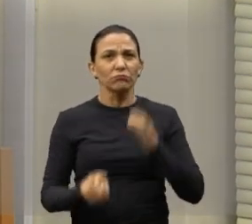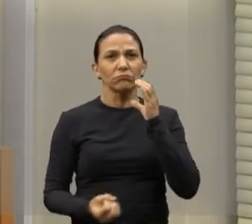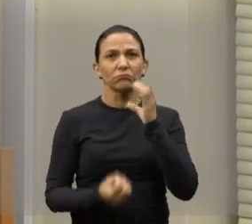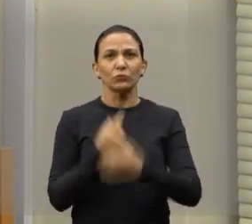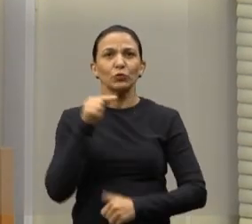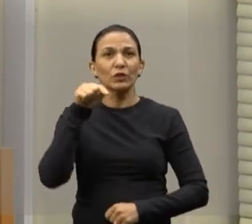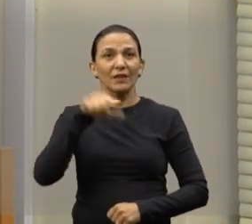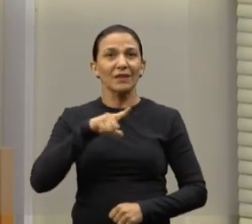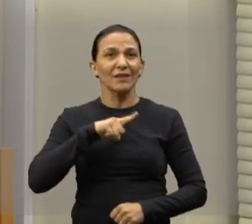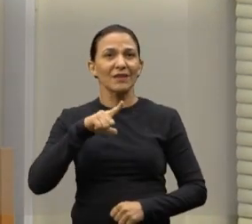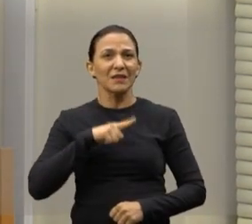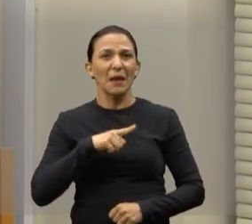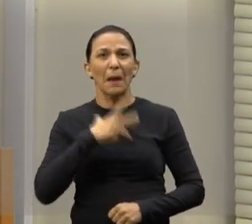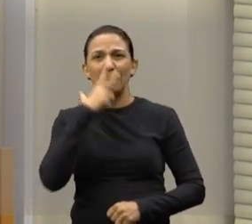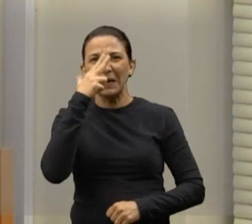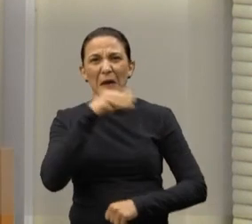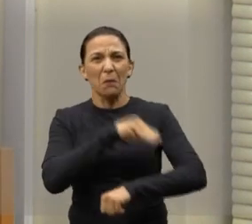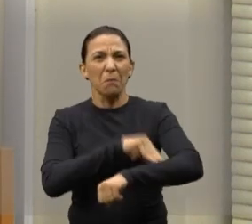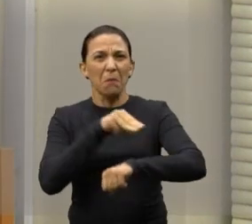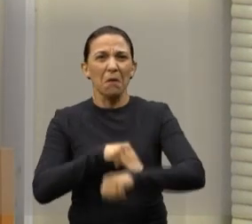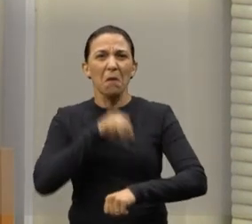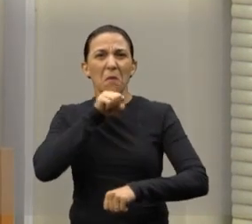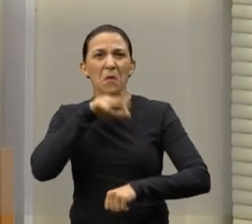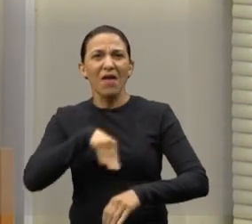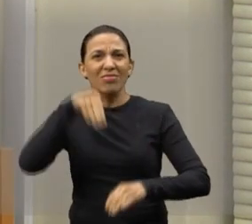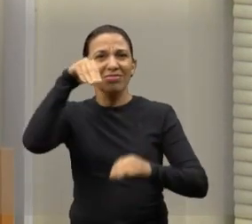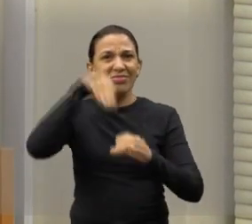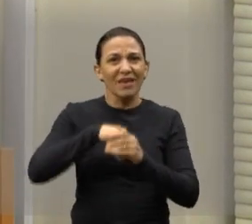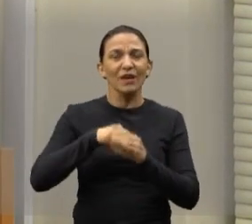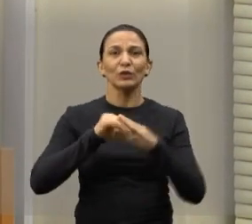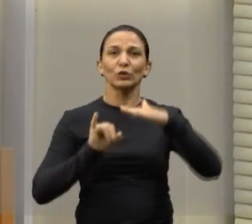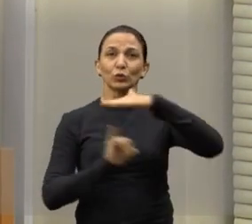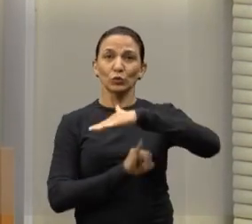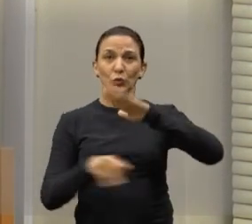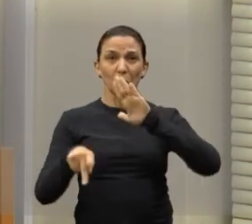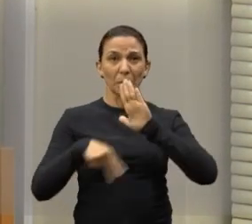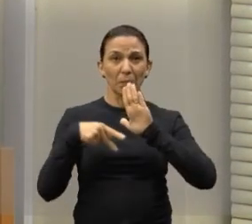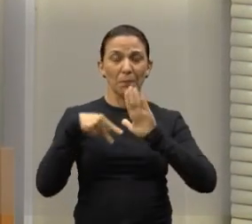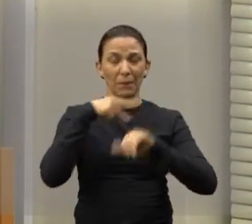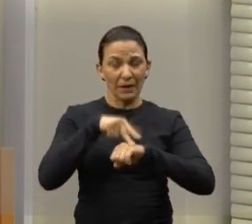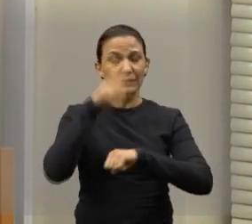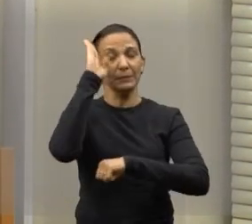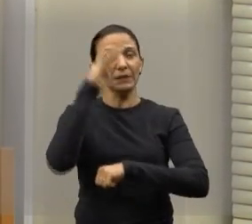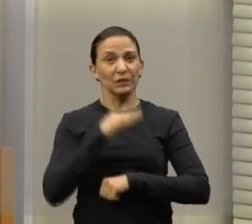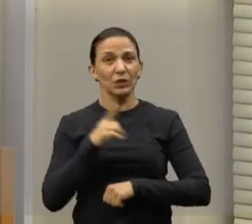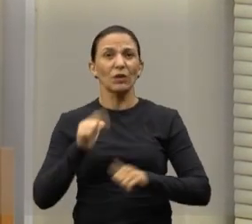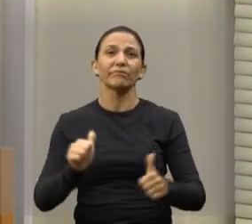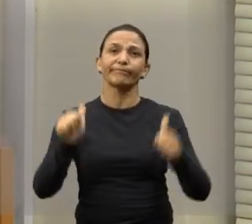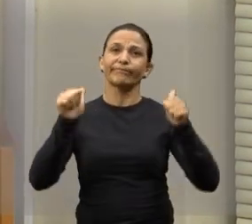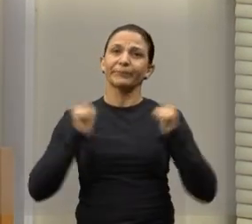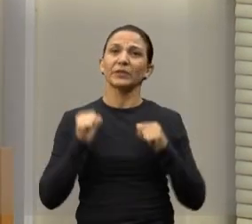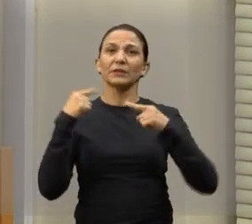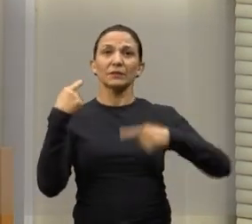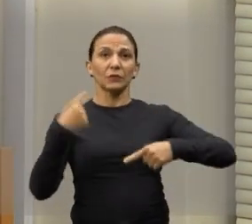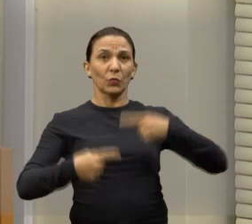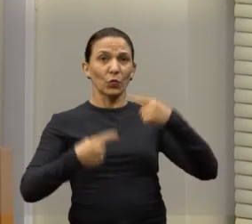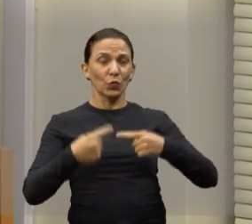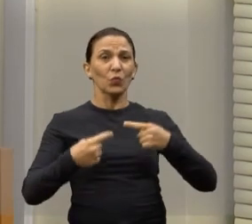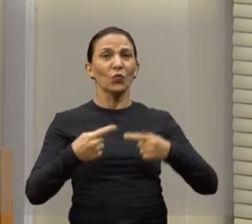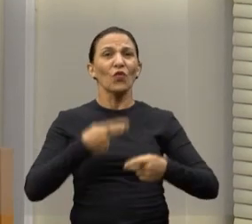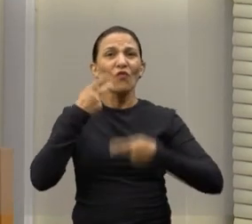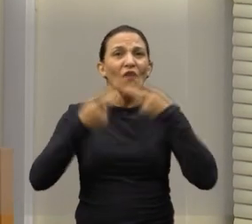que é como um câncer moral quem se instalou dentro das instituições brasileiras ele se usurpam do debate para